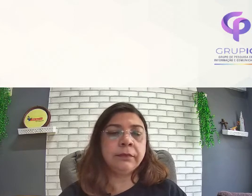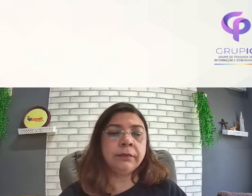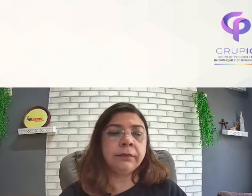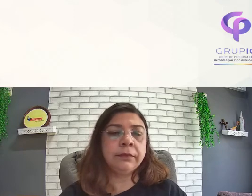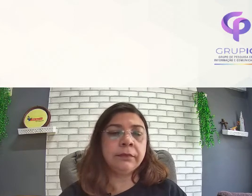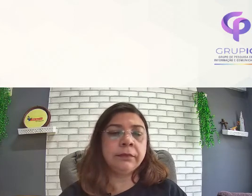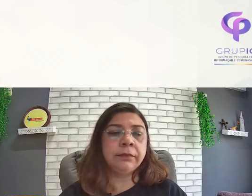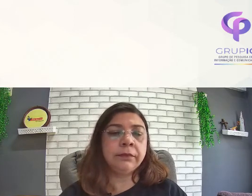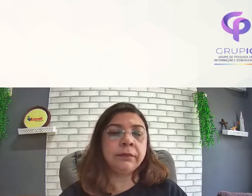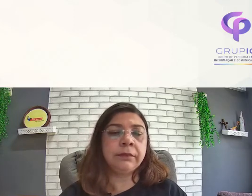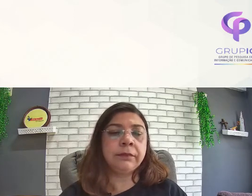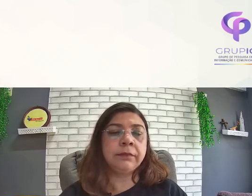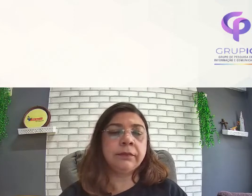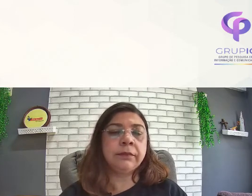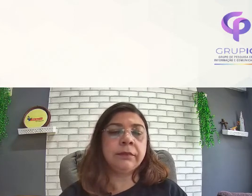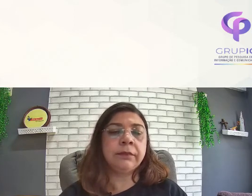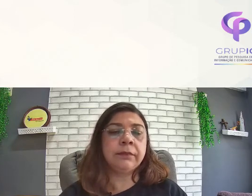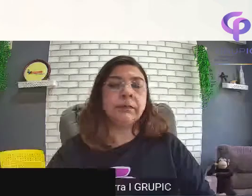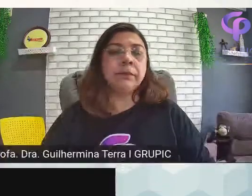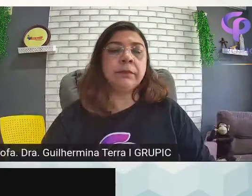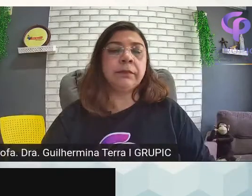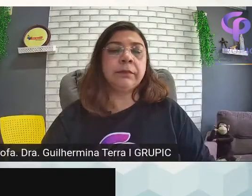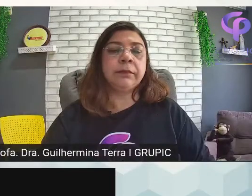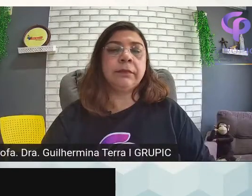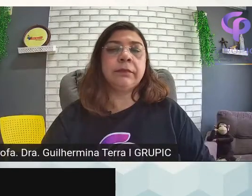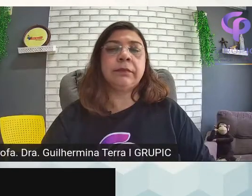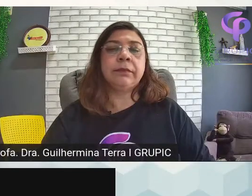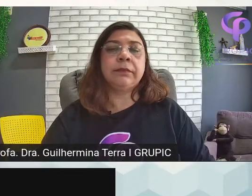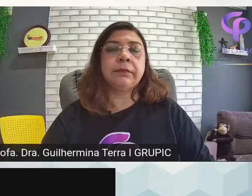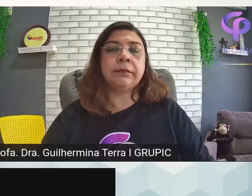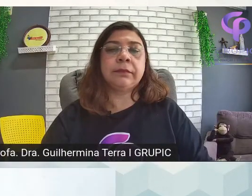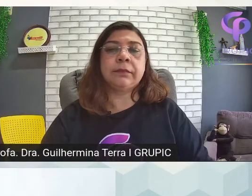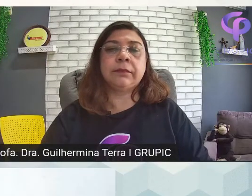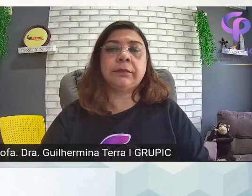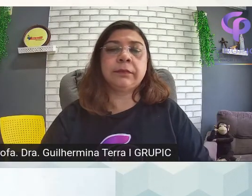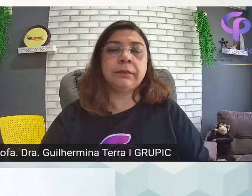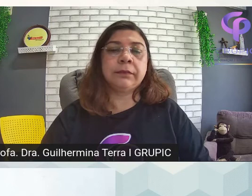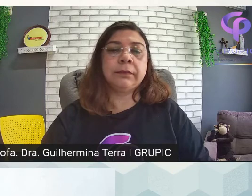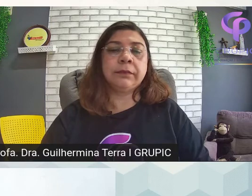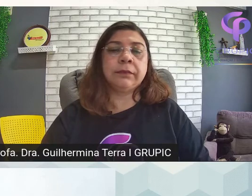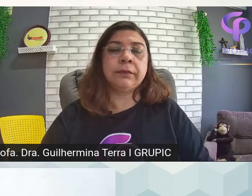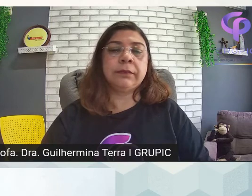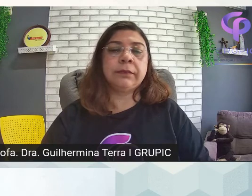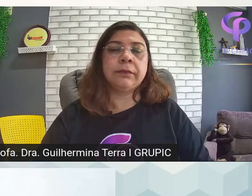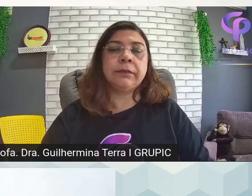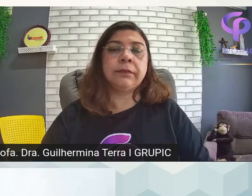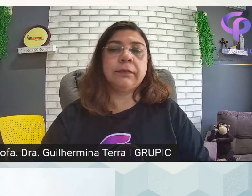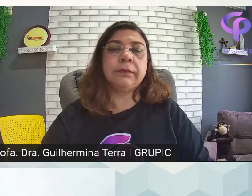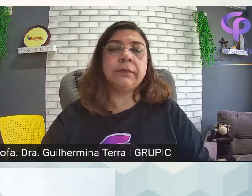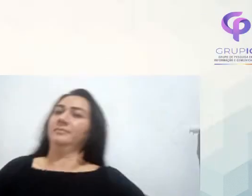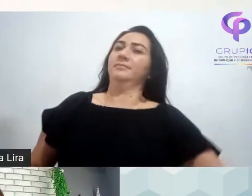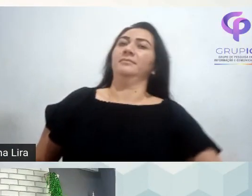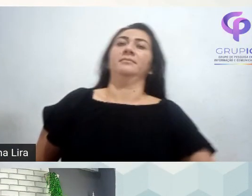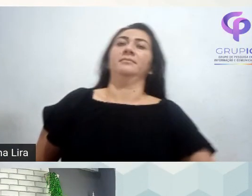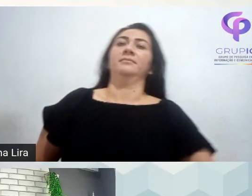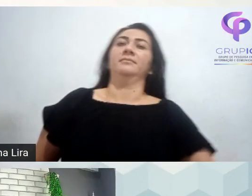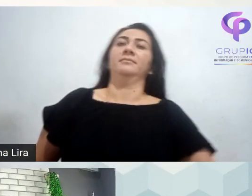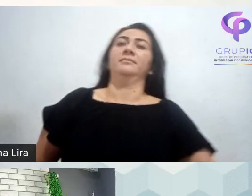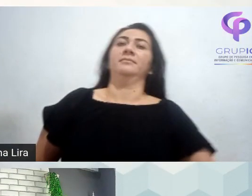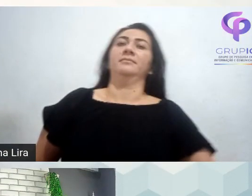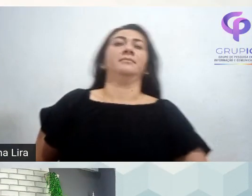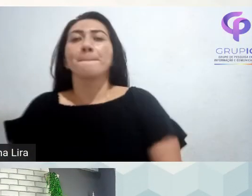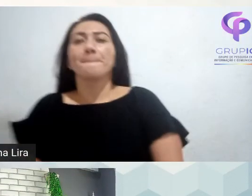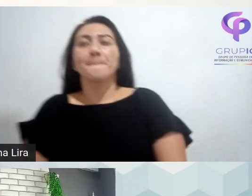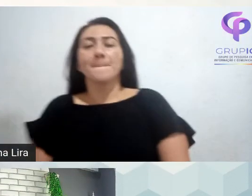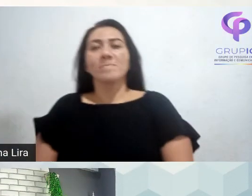esse suporte. Olha, você veio aqui pedir um suporte para colocar, por exemplo, na lei de incentivo à cultura, mas eu acho que ele se enquadraria melhor no